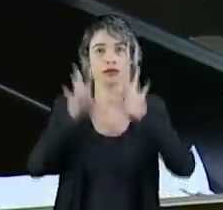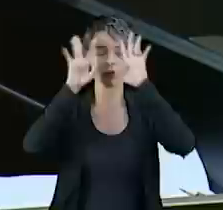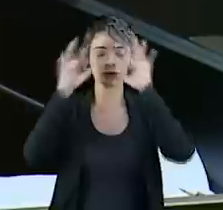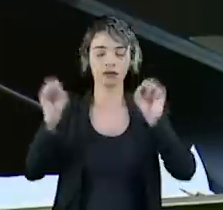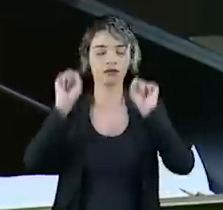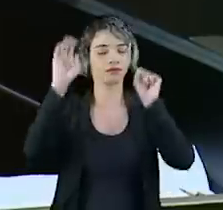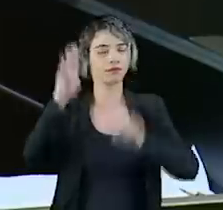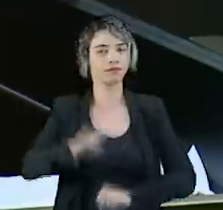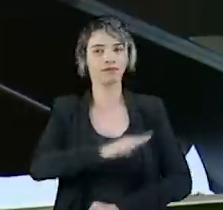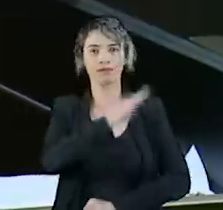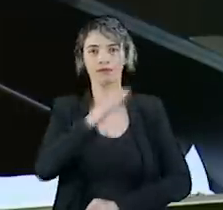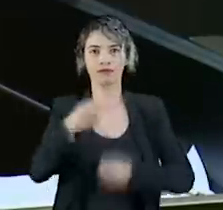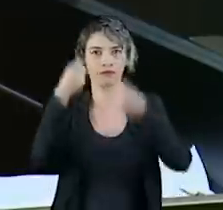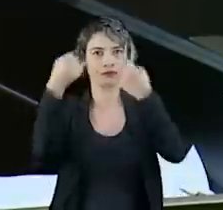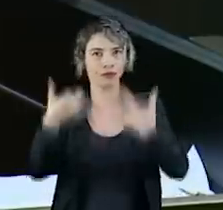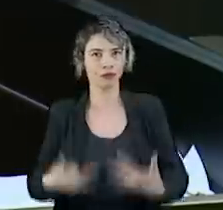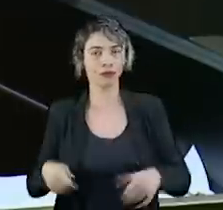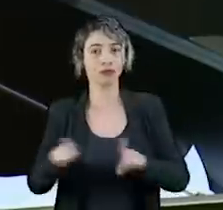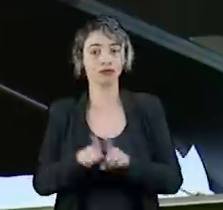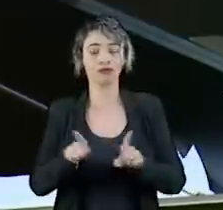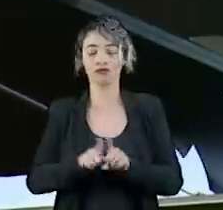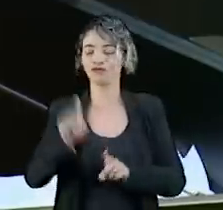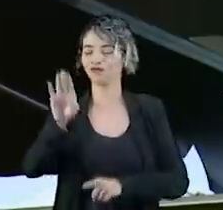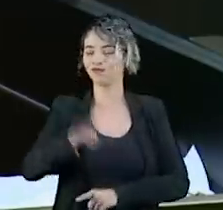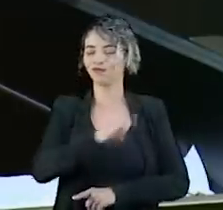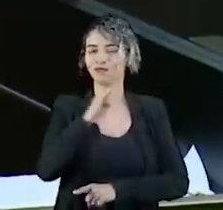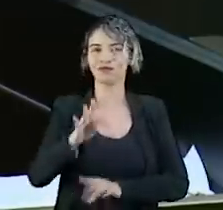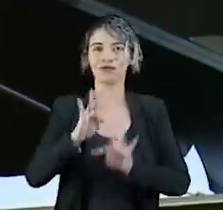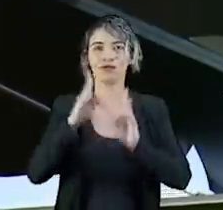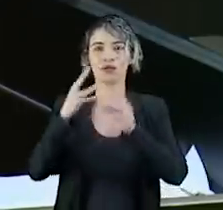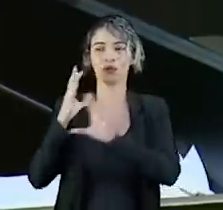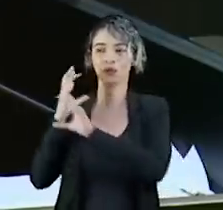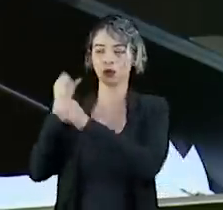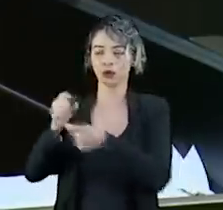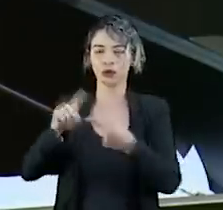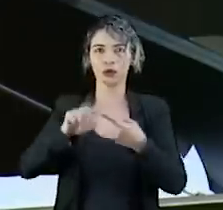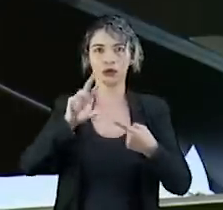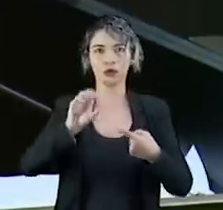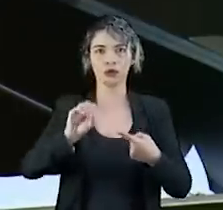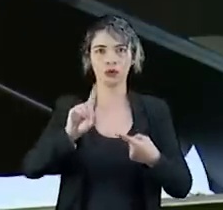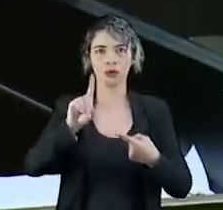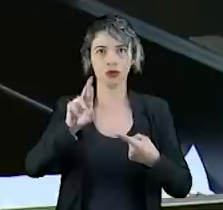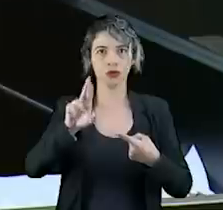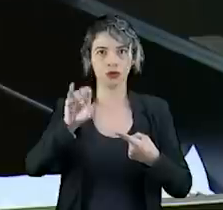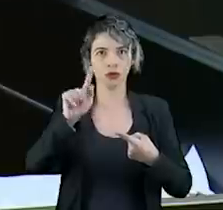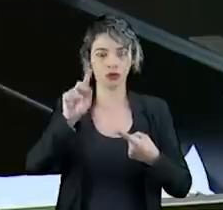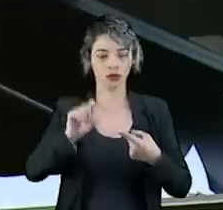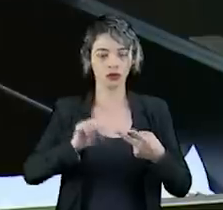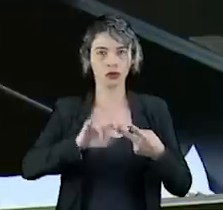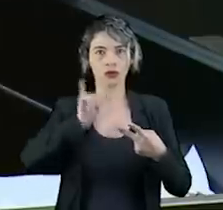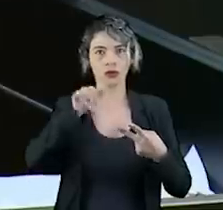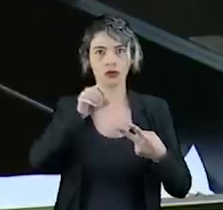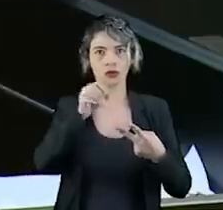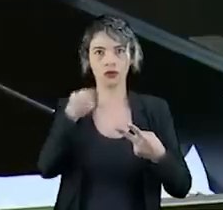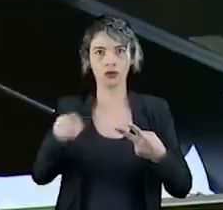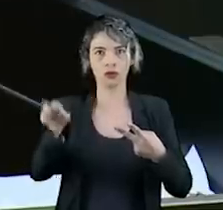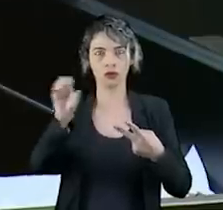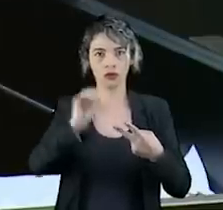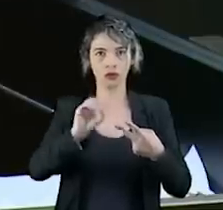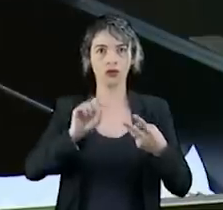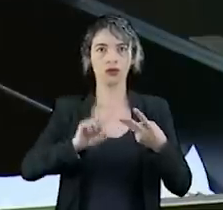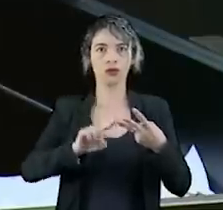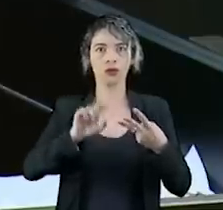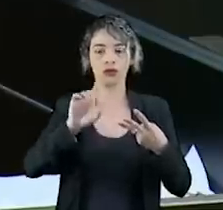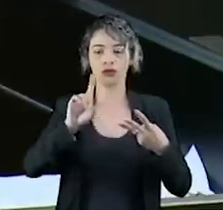Regente as razões de justificativas julgar irregulares as contas de Rodrigo janot Monteiro de Barros João Vicente Beraldo